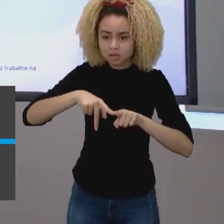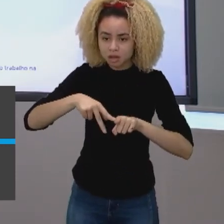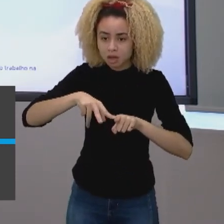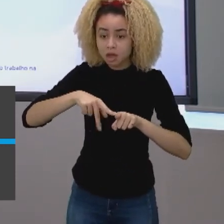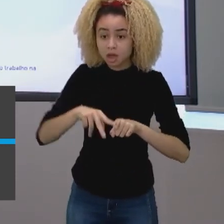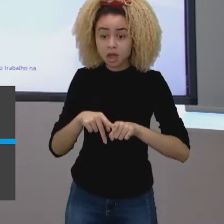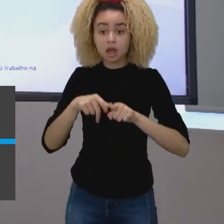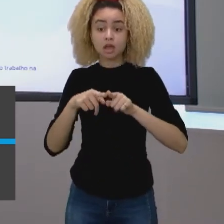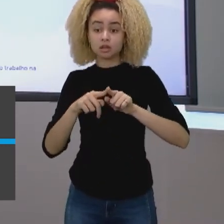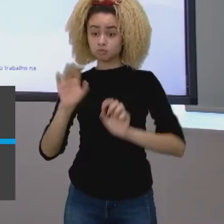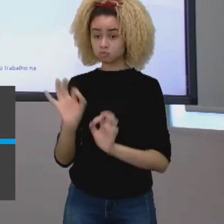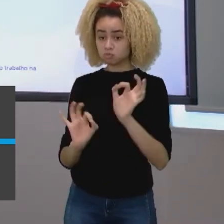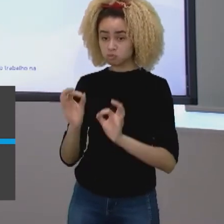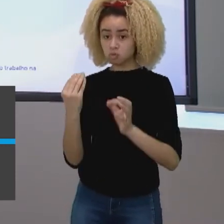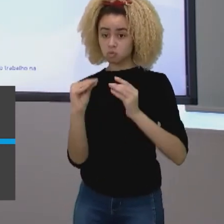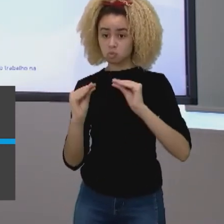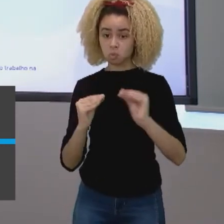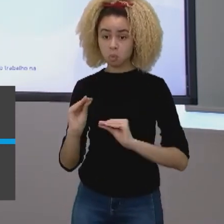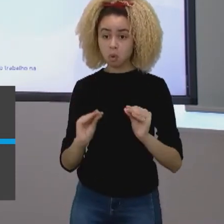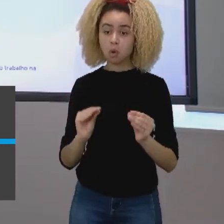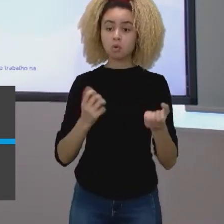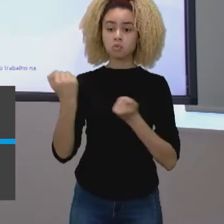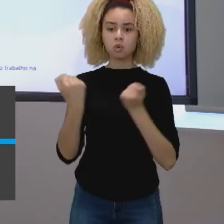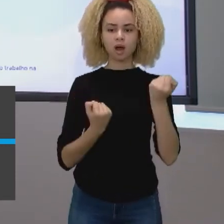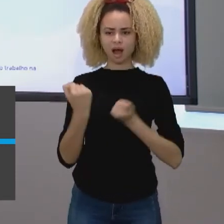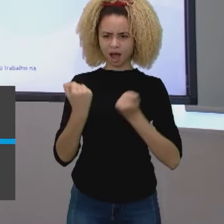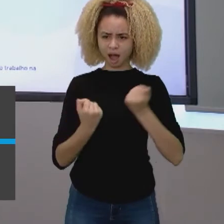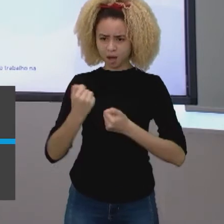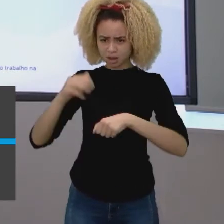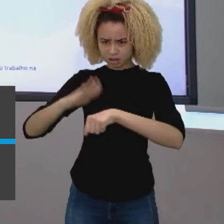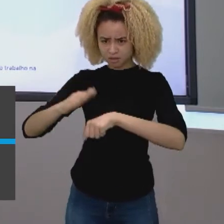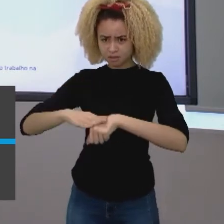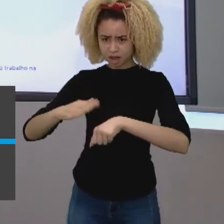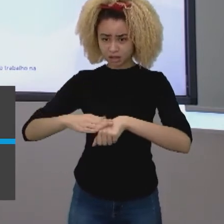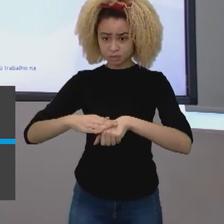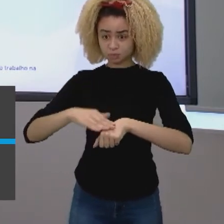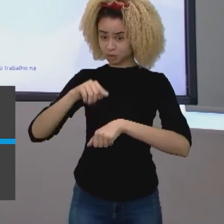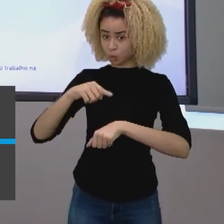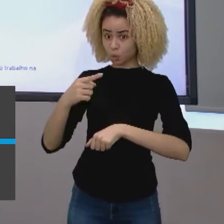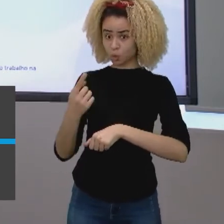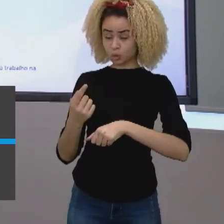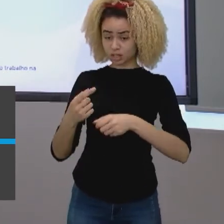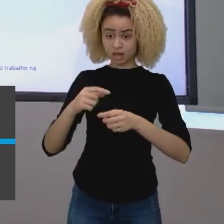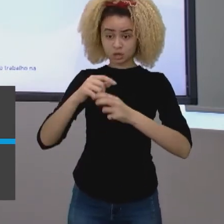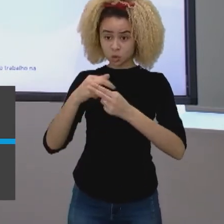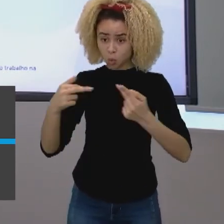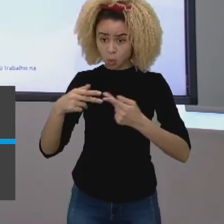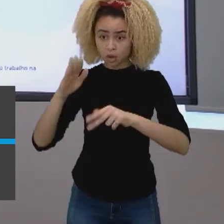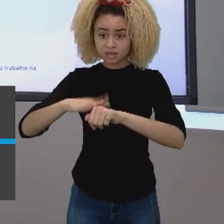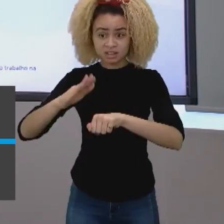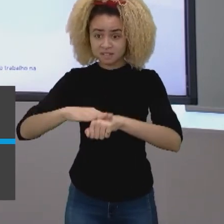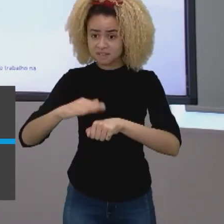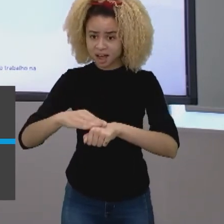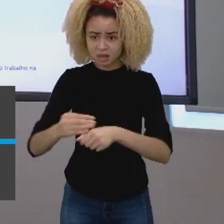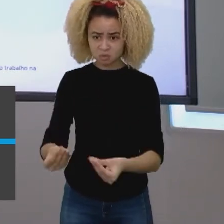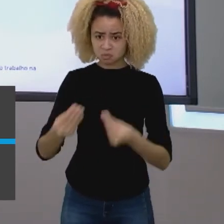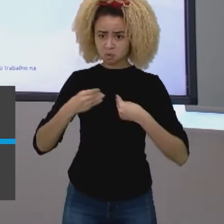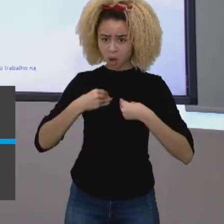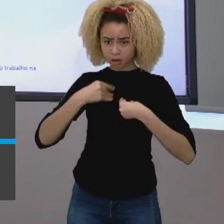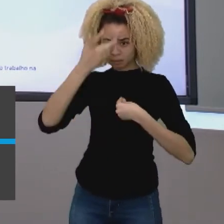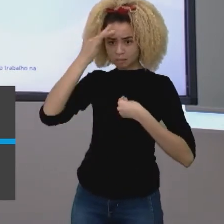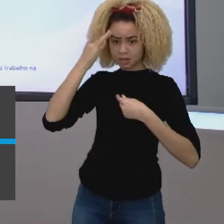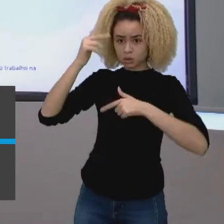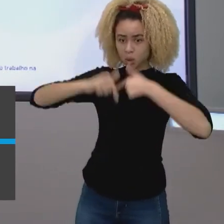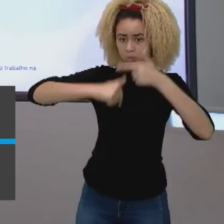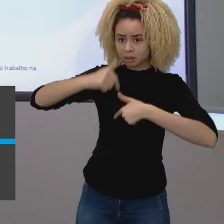valor. Esse valor que é produzido, ele não retorna para o trabalhador. O salário do trabalhador ele é sempre